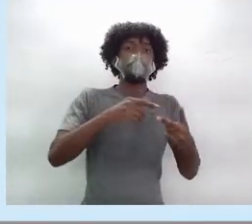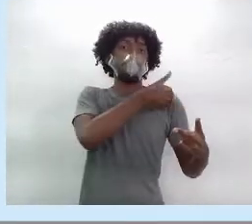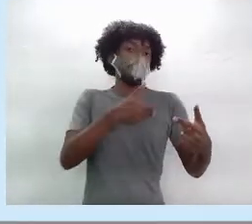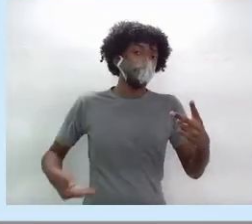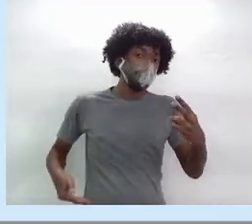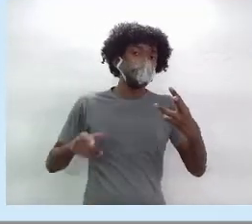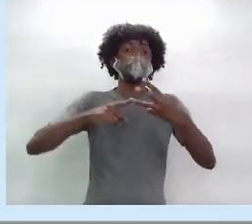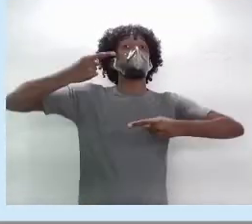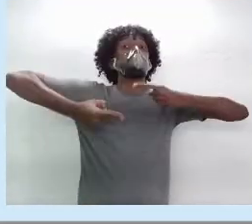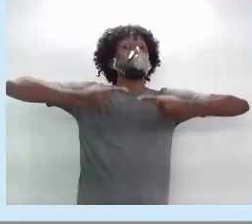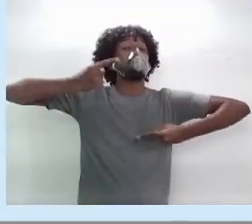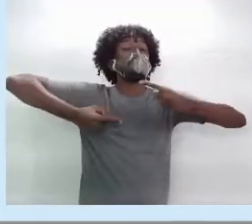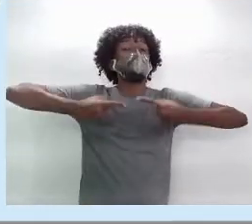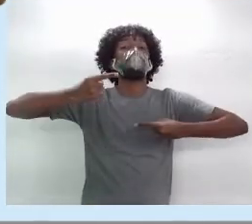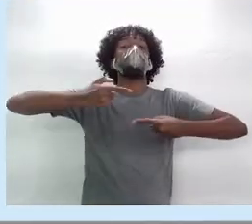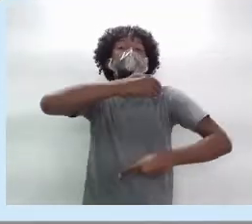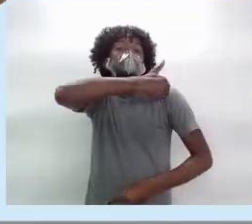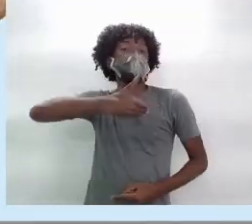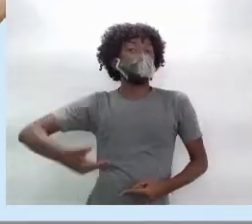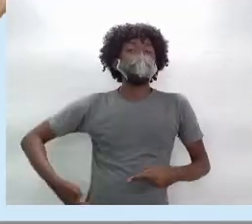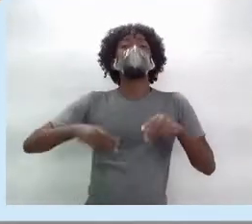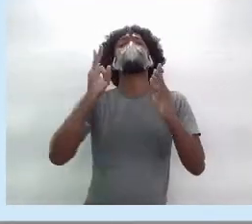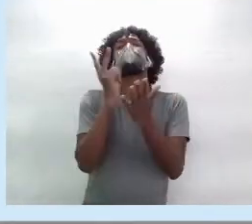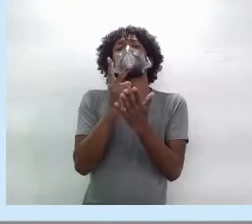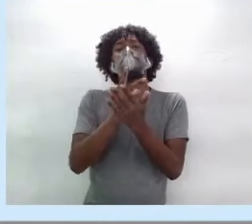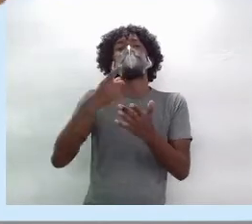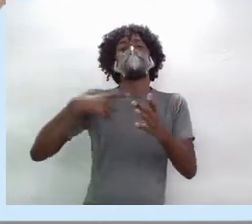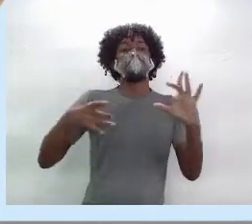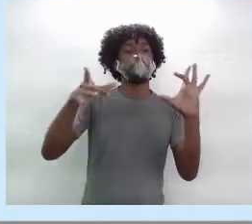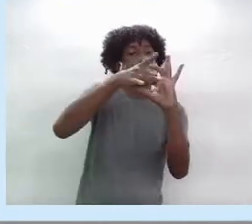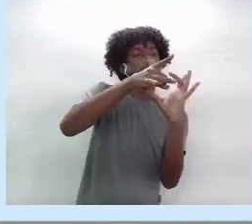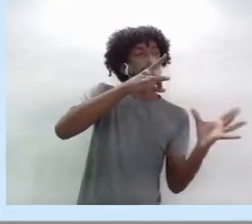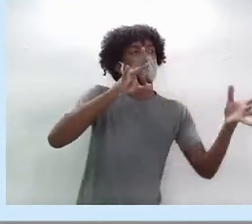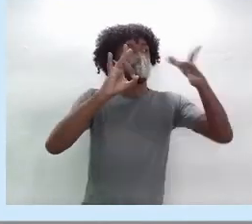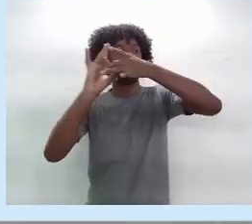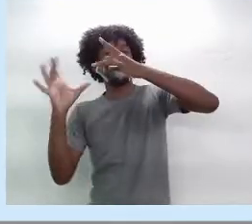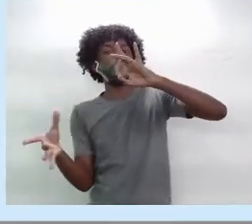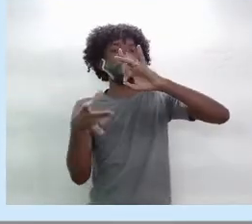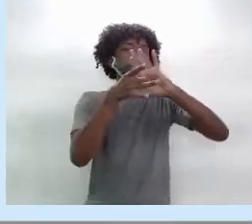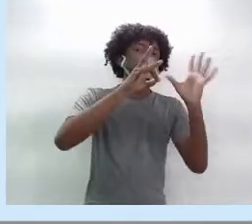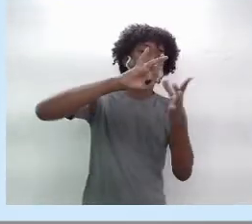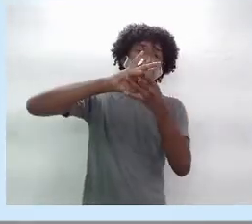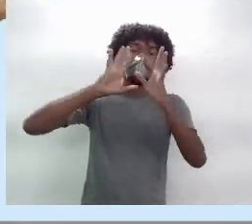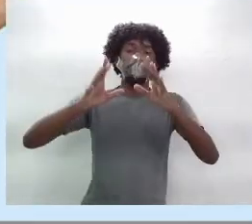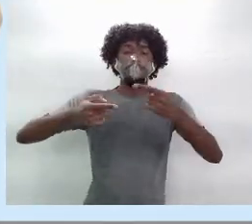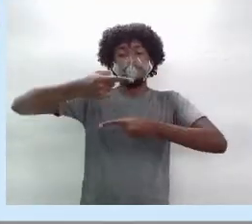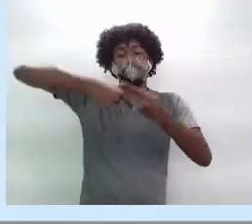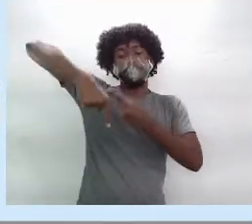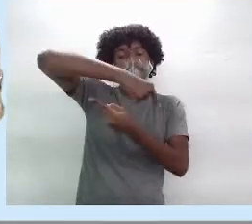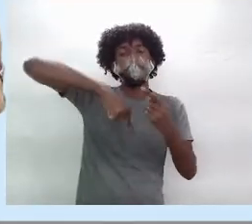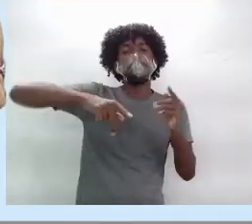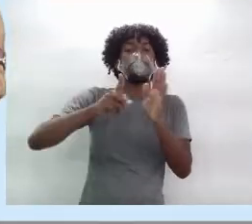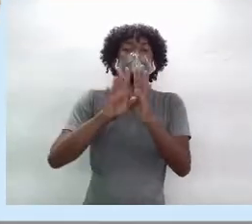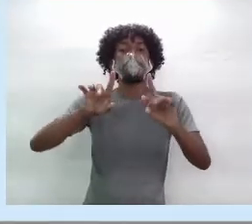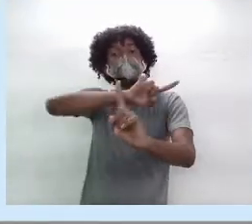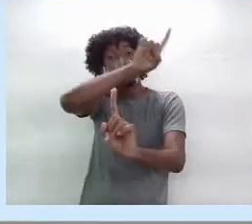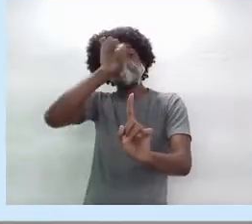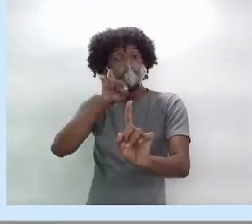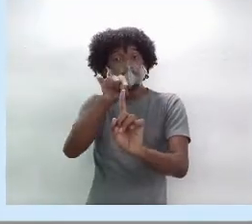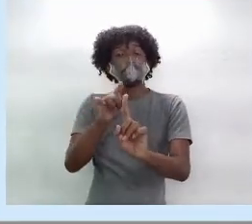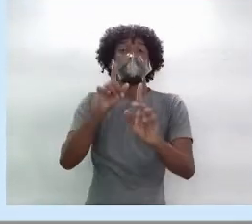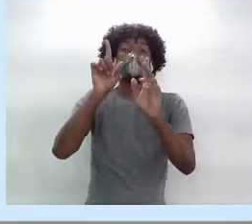pública. É importante salientar sempre esse elo que está se construindo com esse objetivo